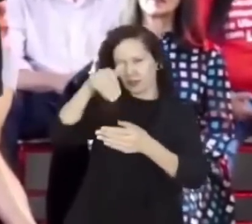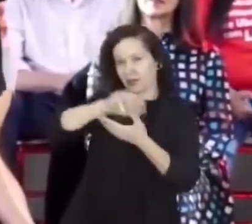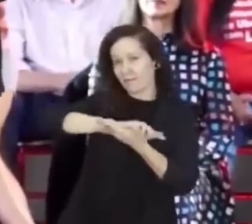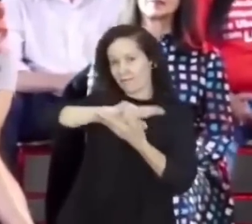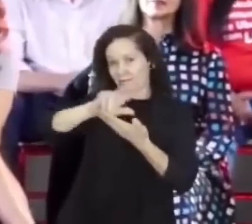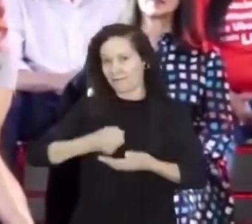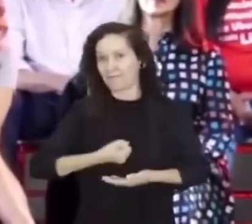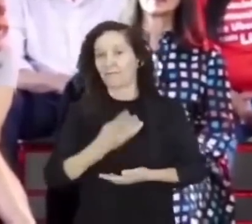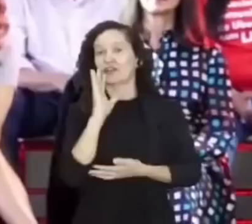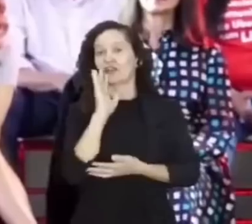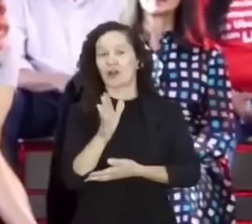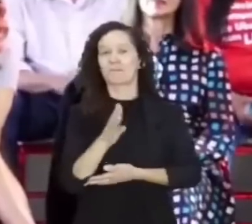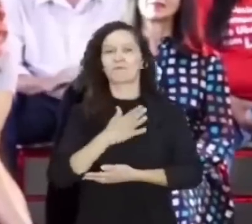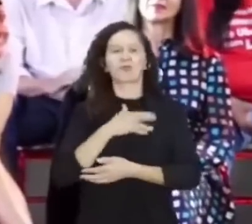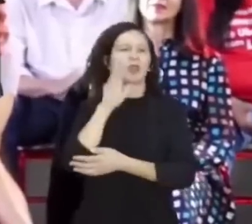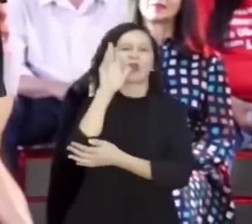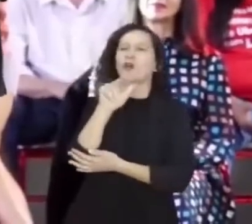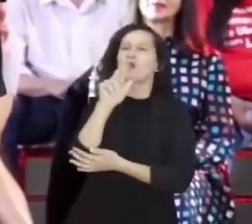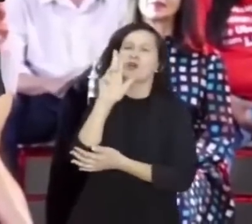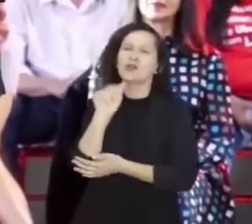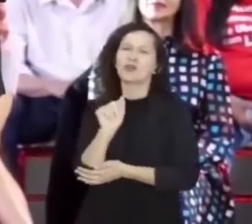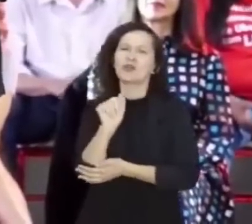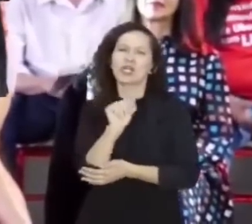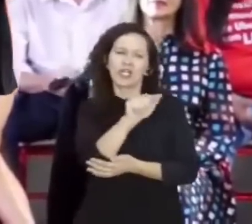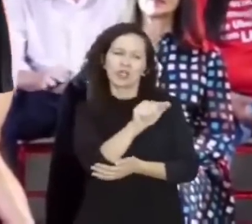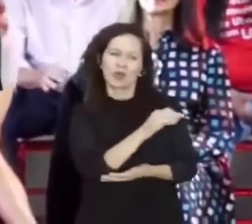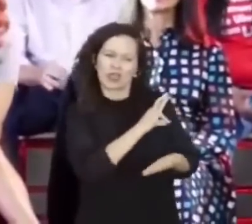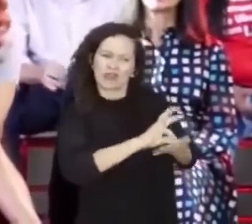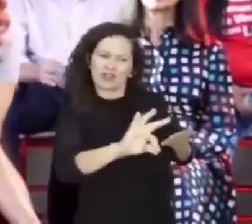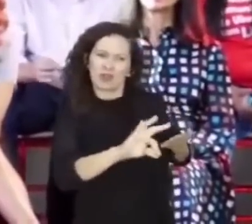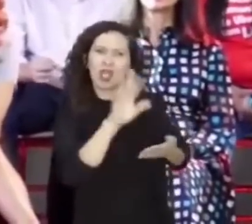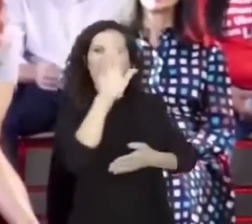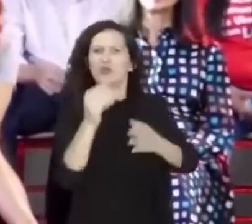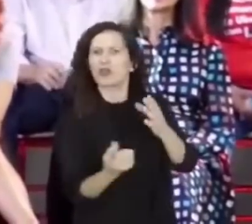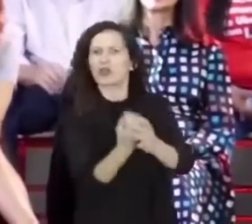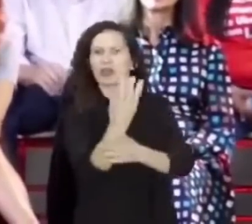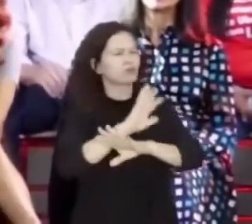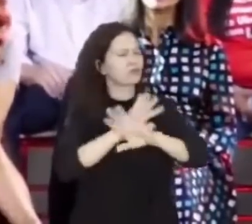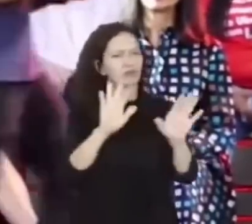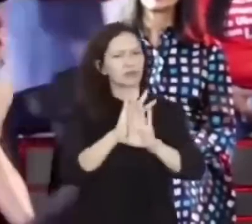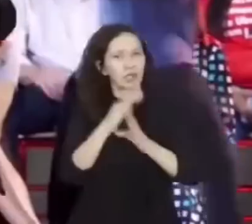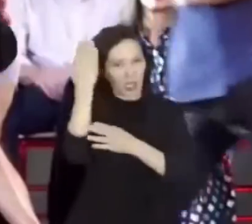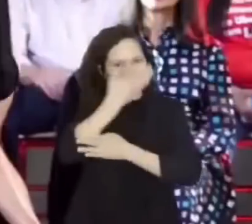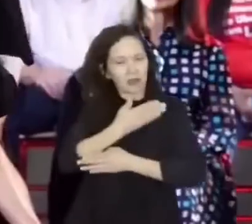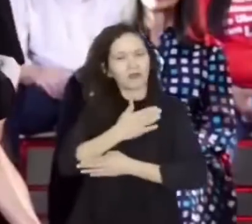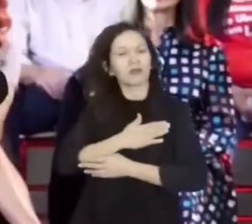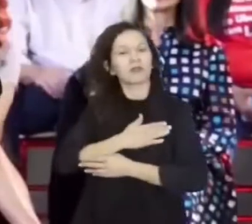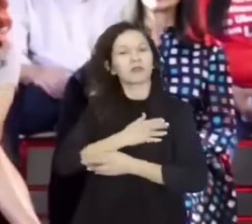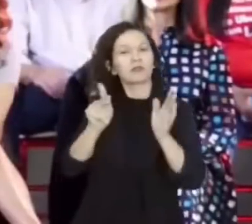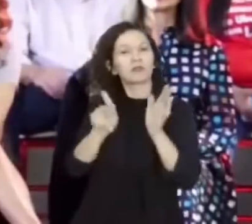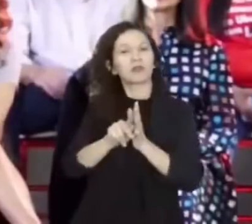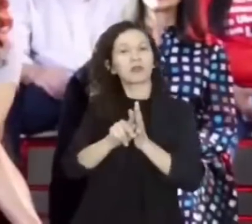Nunca fiz um inimigo nesse país. A prova disso é que o Alckmin foi